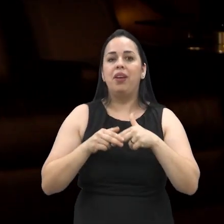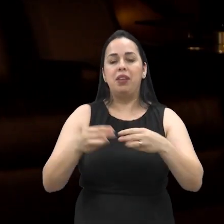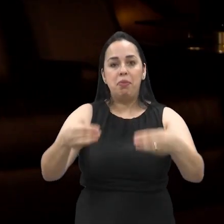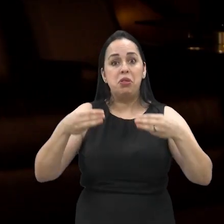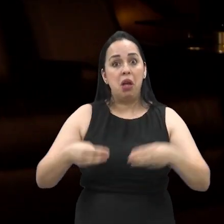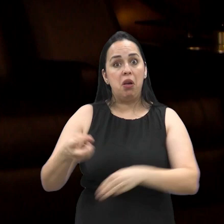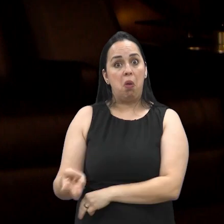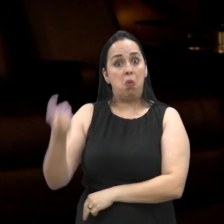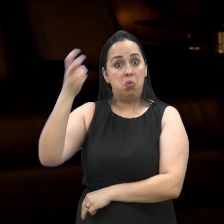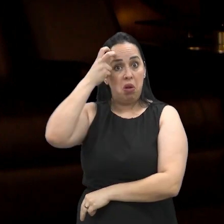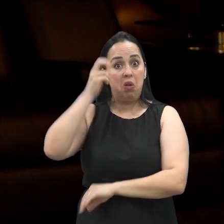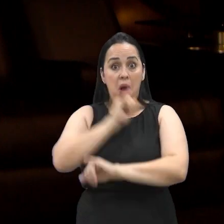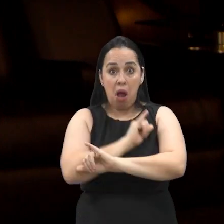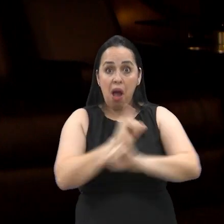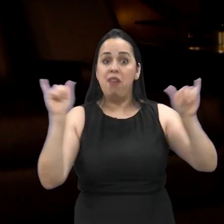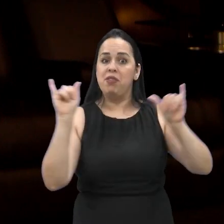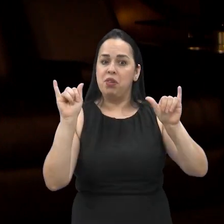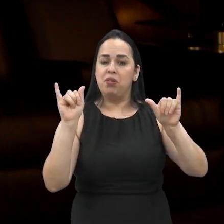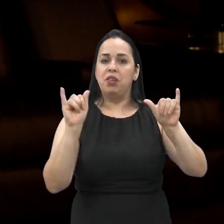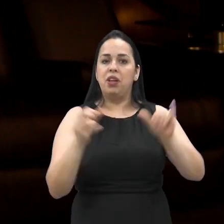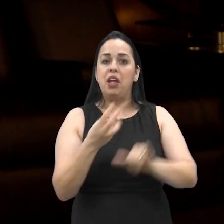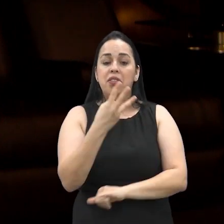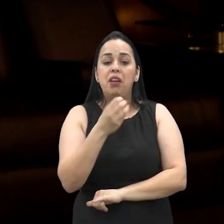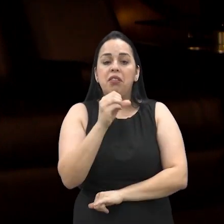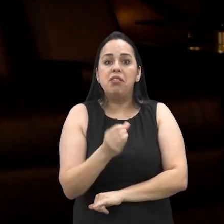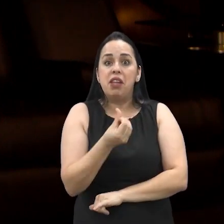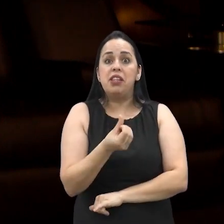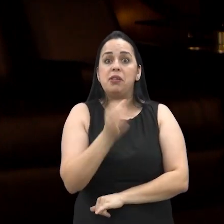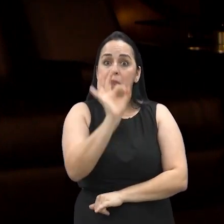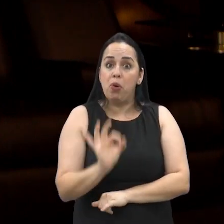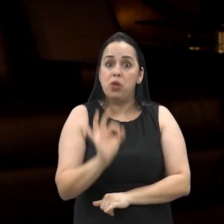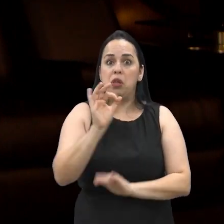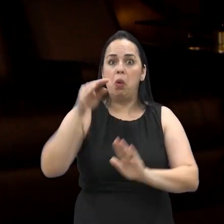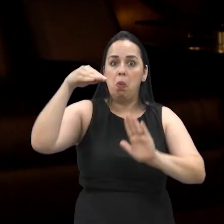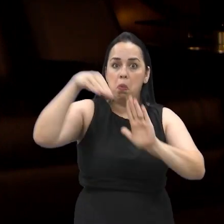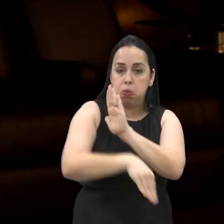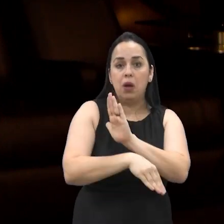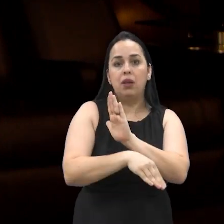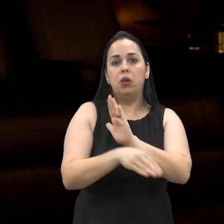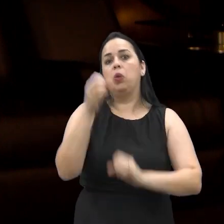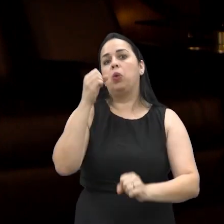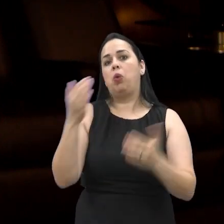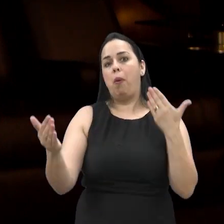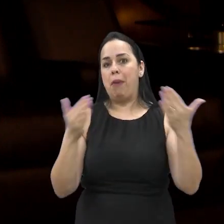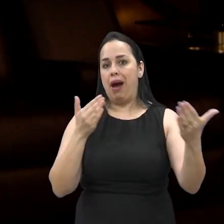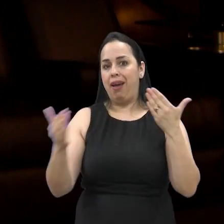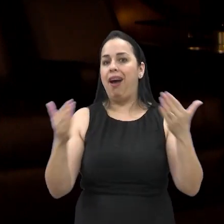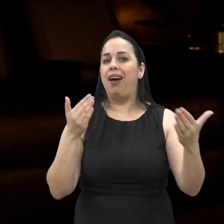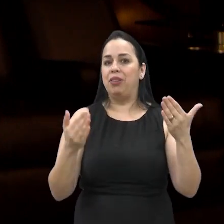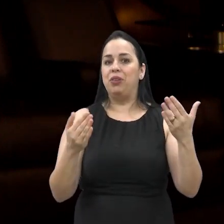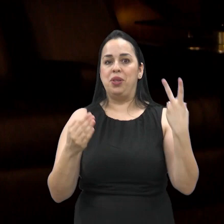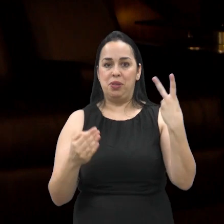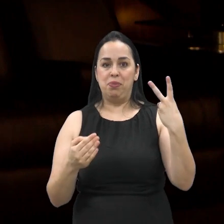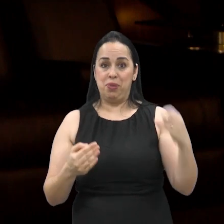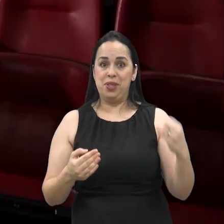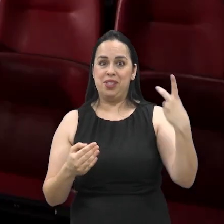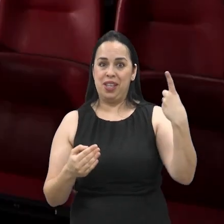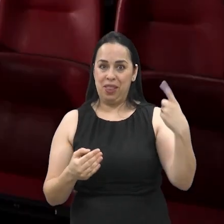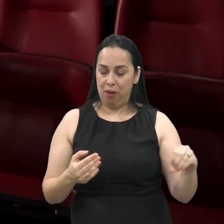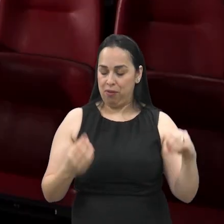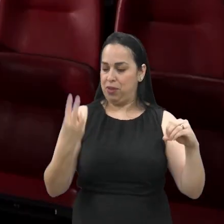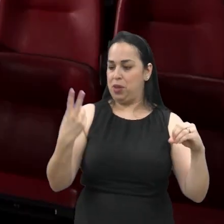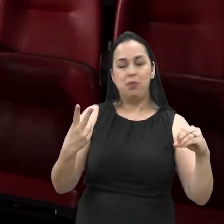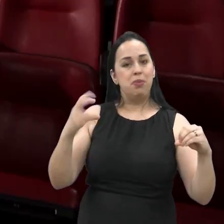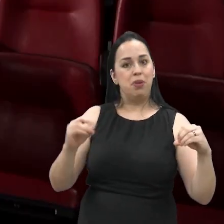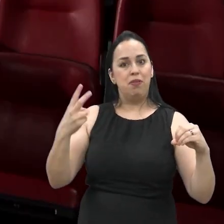no Ministério da Cultura. O total de público foi 36% menor em 2023, quando comparado a 2019. Isso é